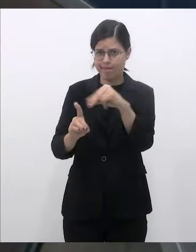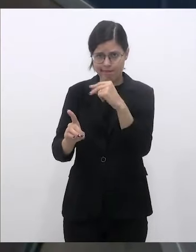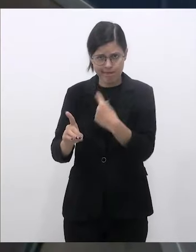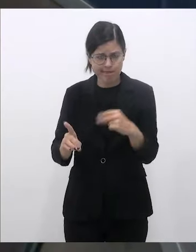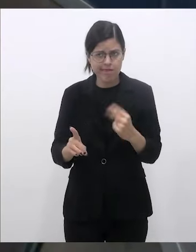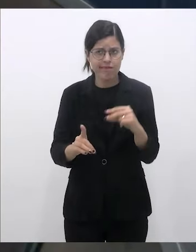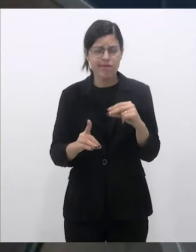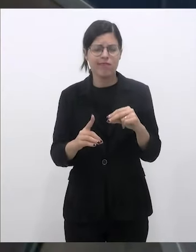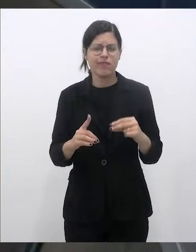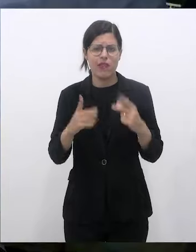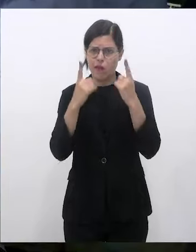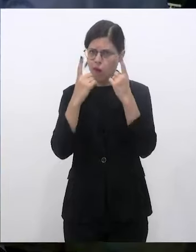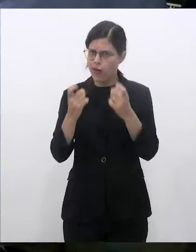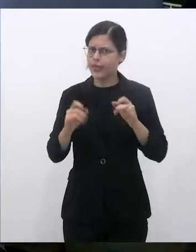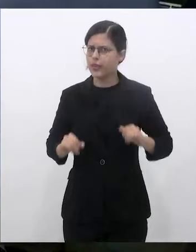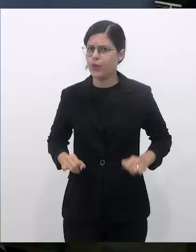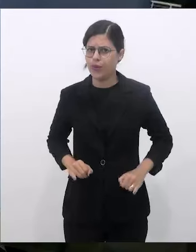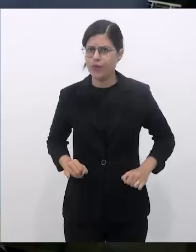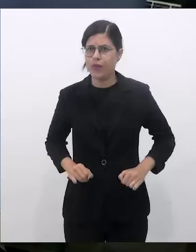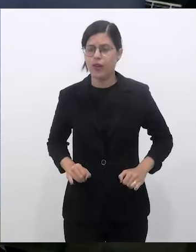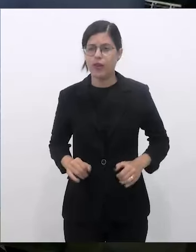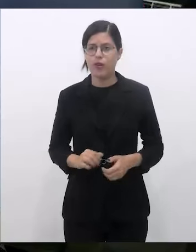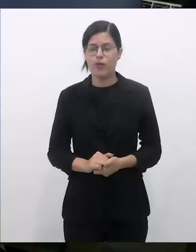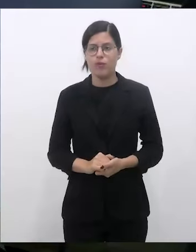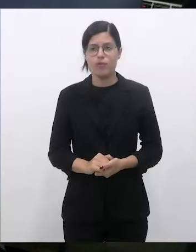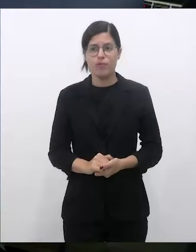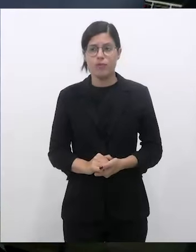Apanhou muito. Há casos em que a mulher